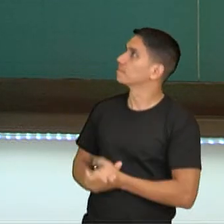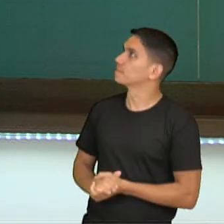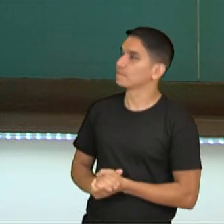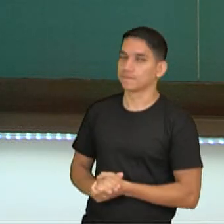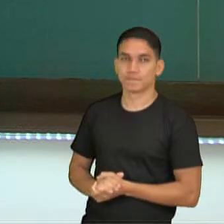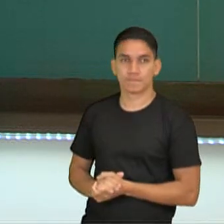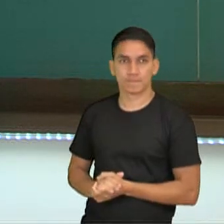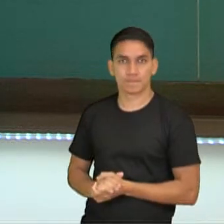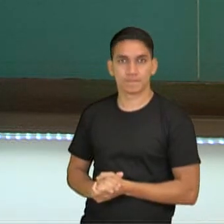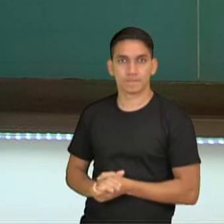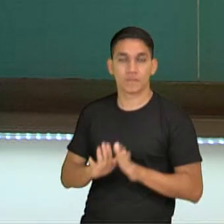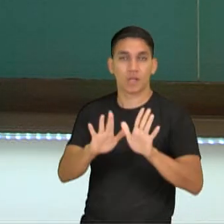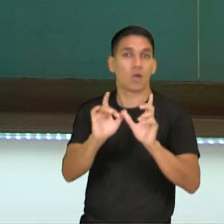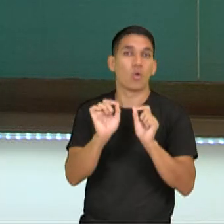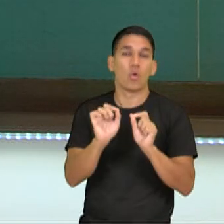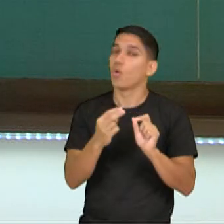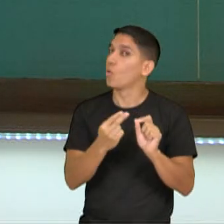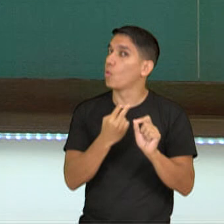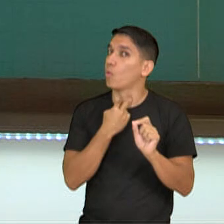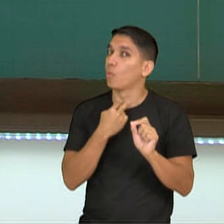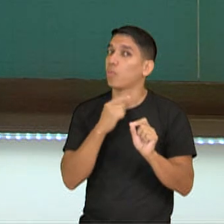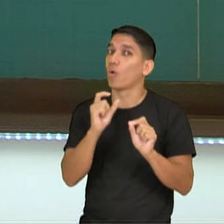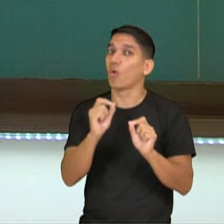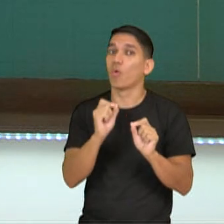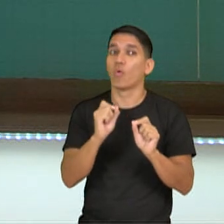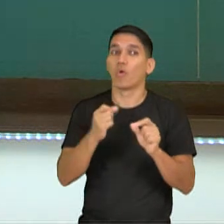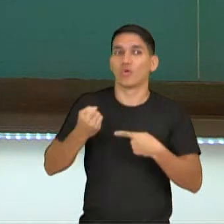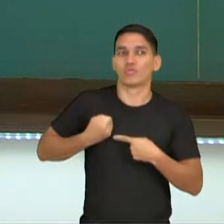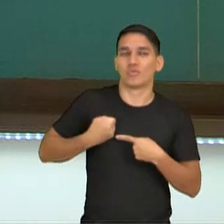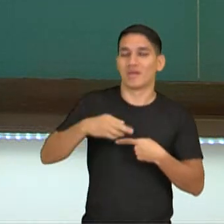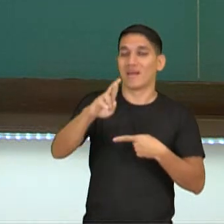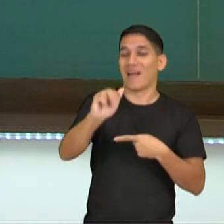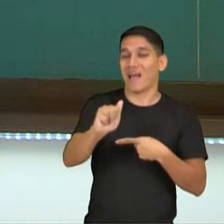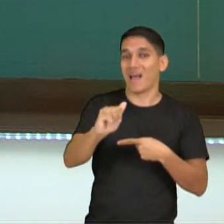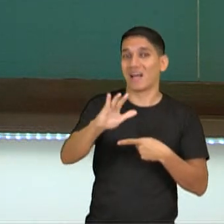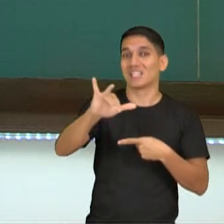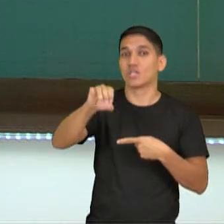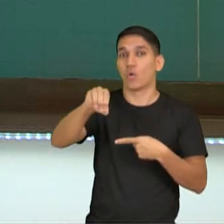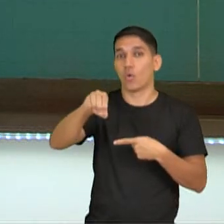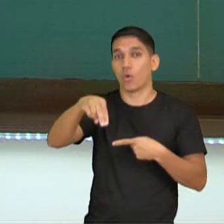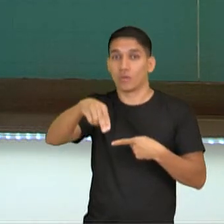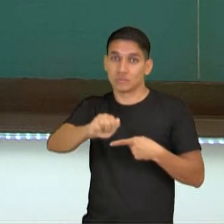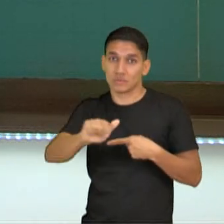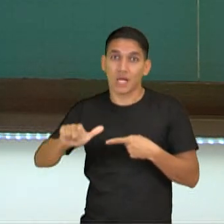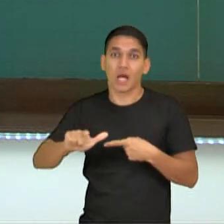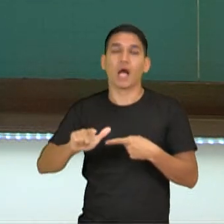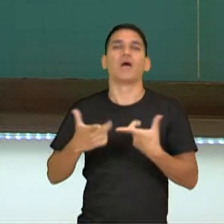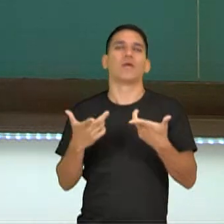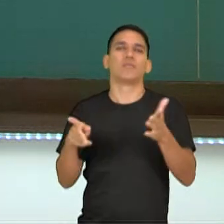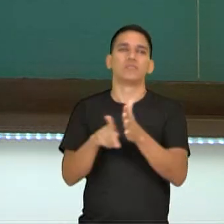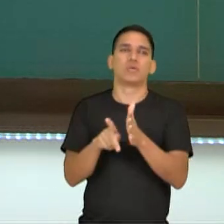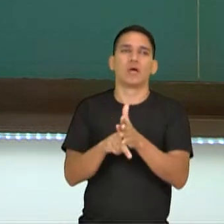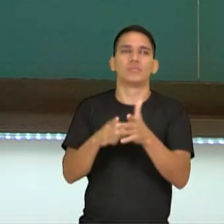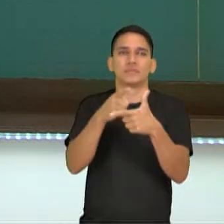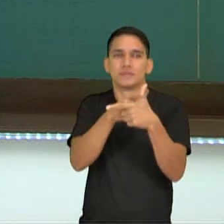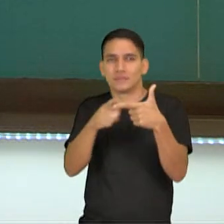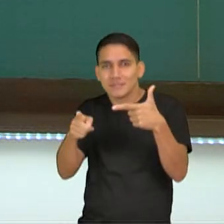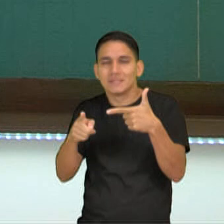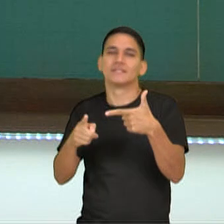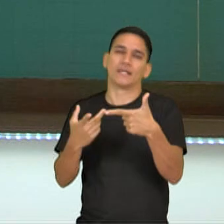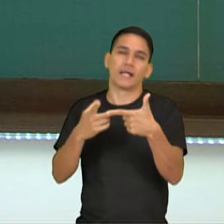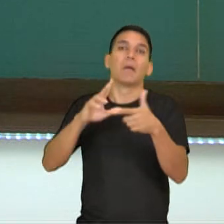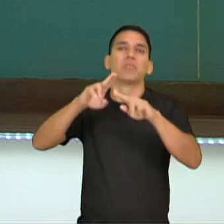3. Não podemos ter irracional no denominador de uma fração, porque isso não é uma fração. Então, nós fazemos